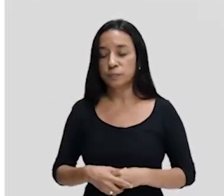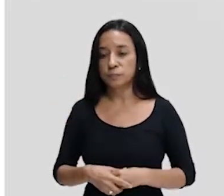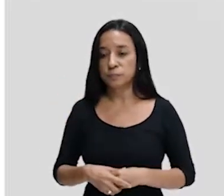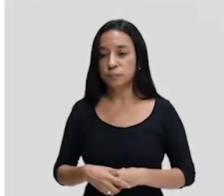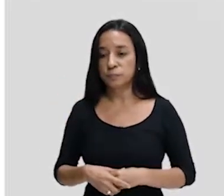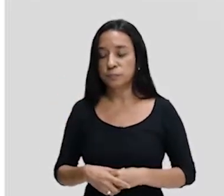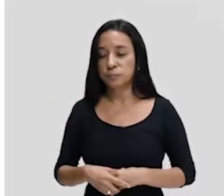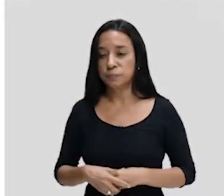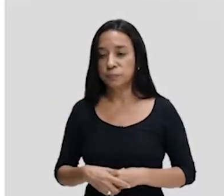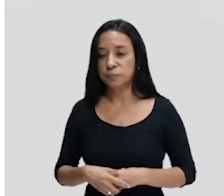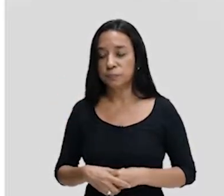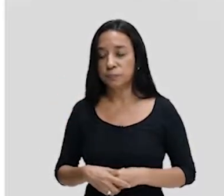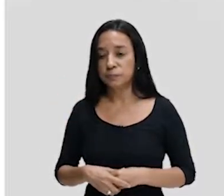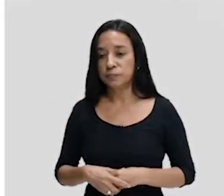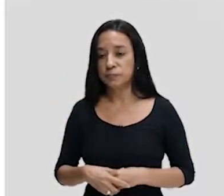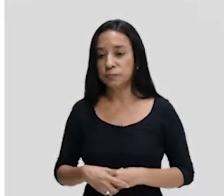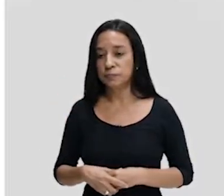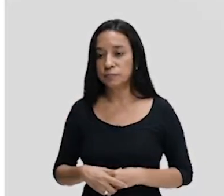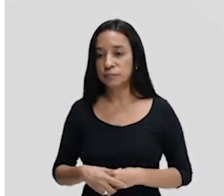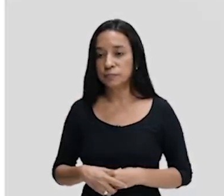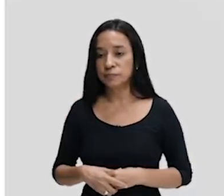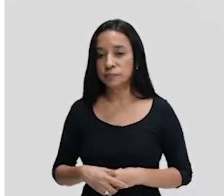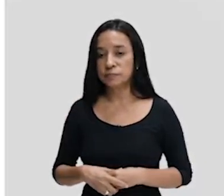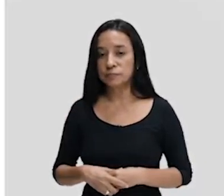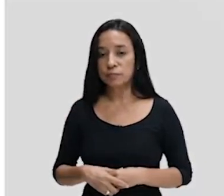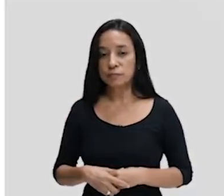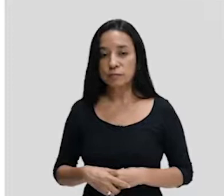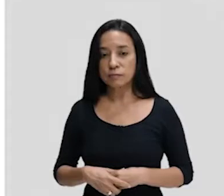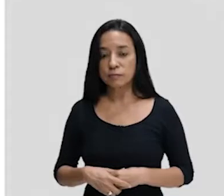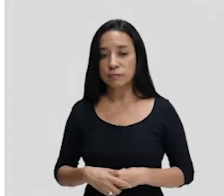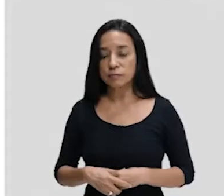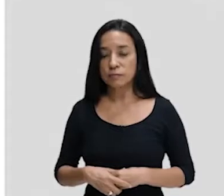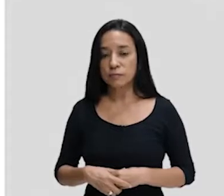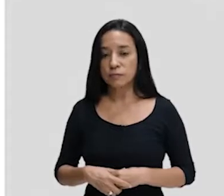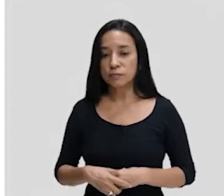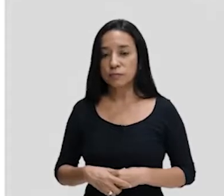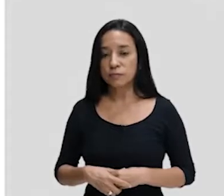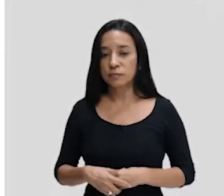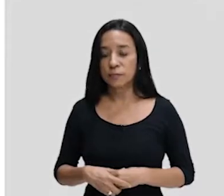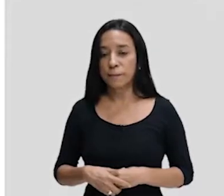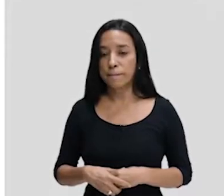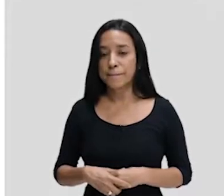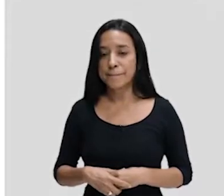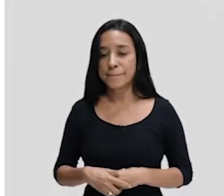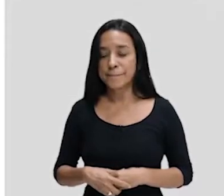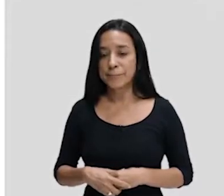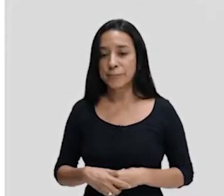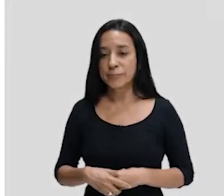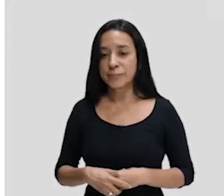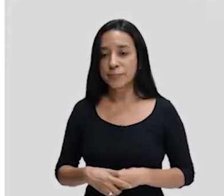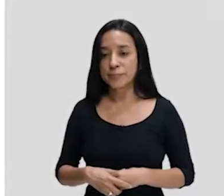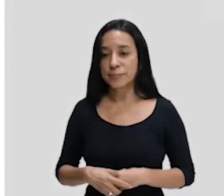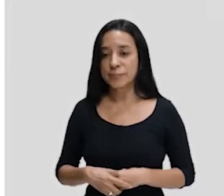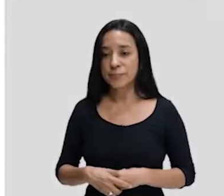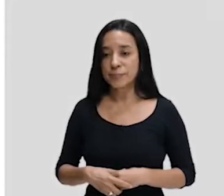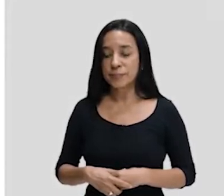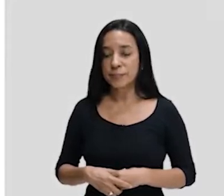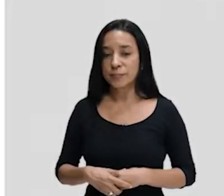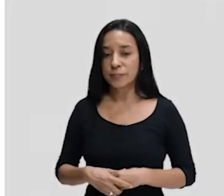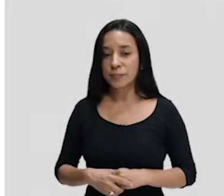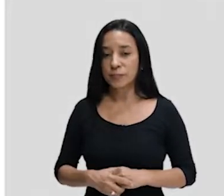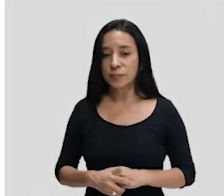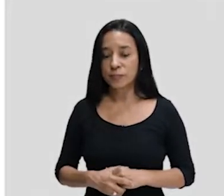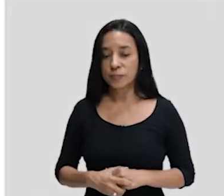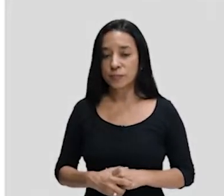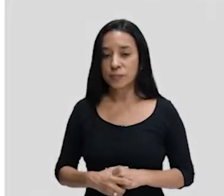e Alambuela desarrollaram a alfareria. Combinaram elementos binários